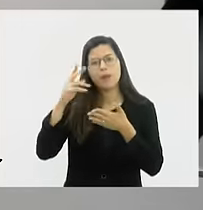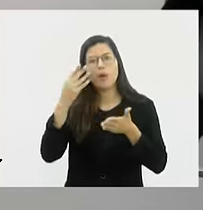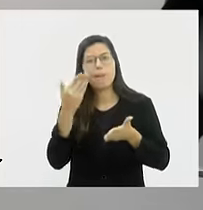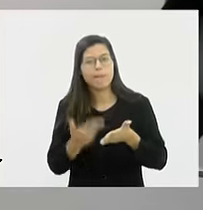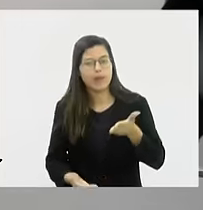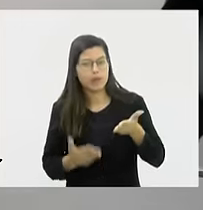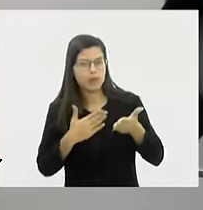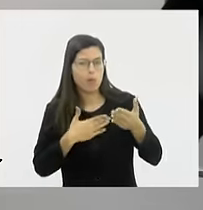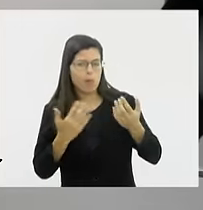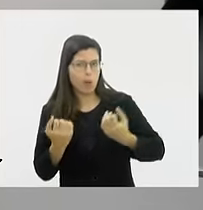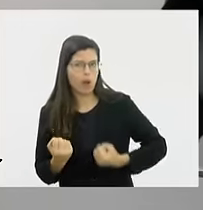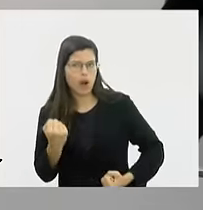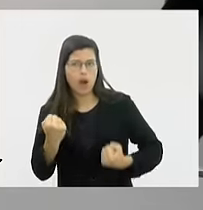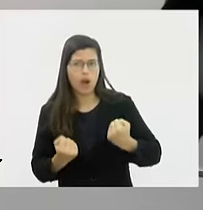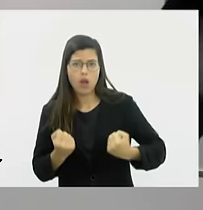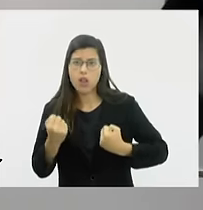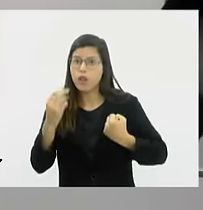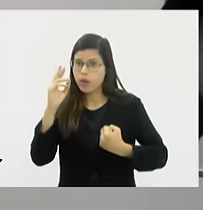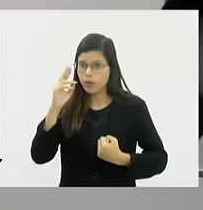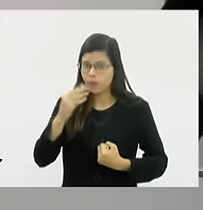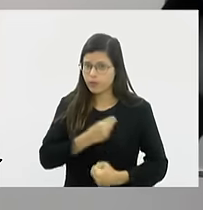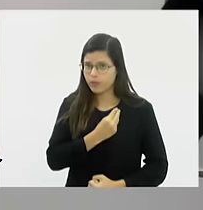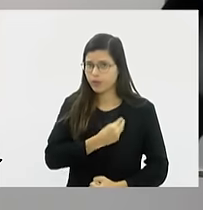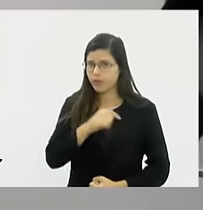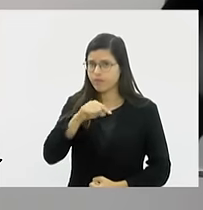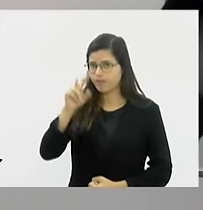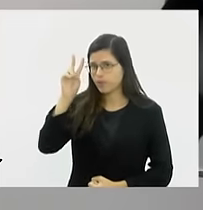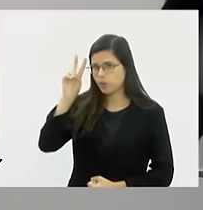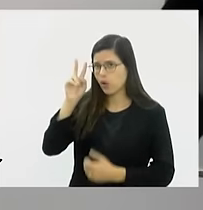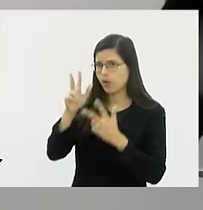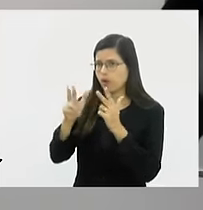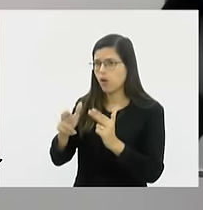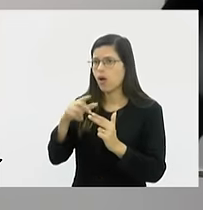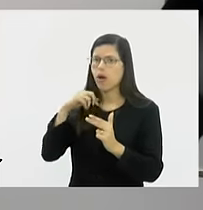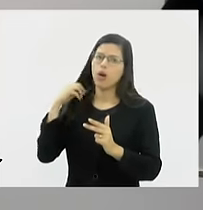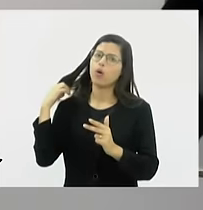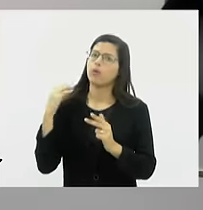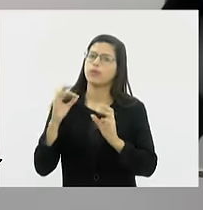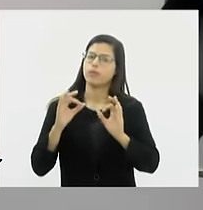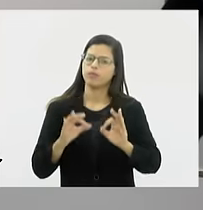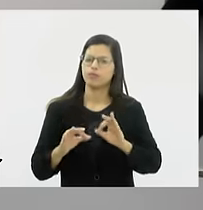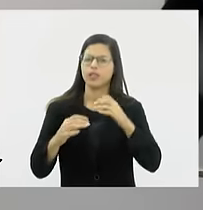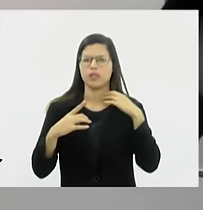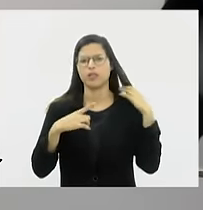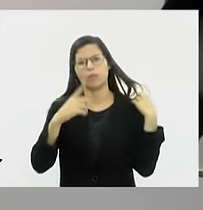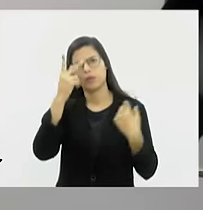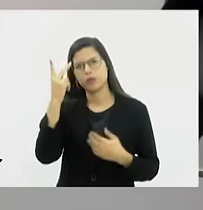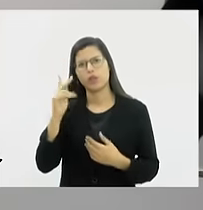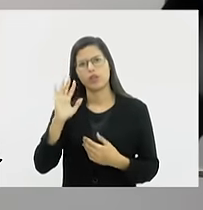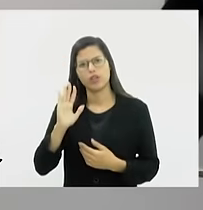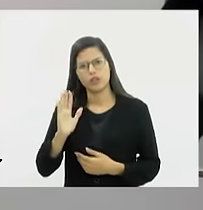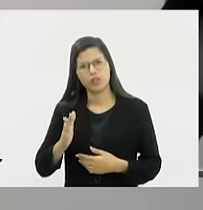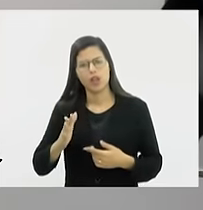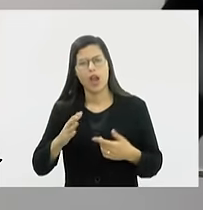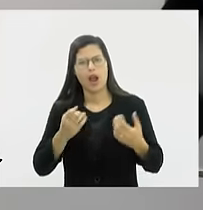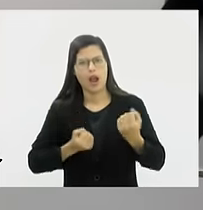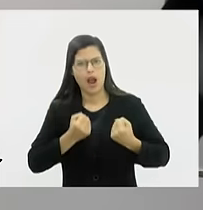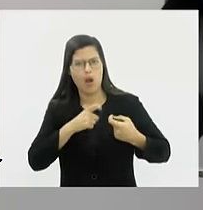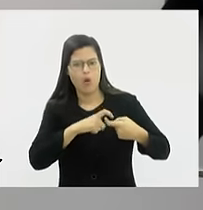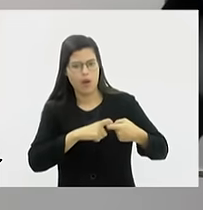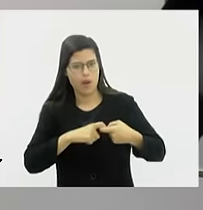história. E certamente tem pessoas aqui que elas já tiveram um carro rebocado e